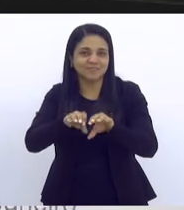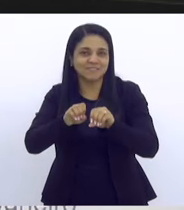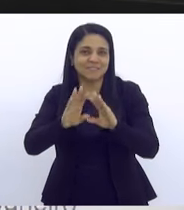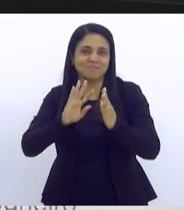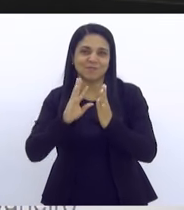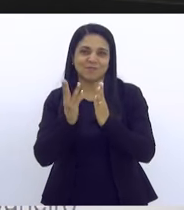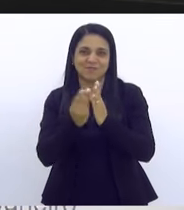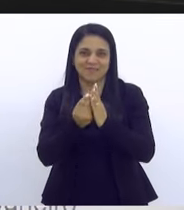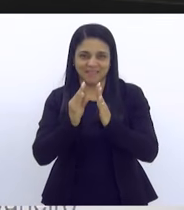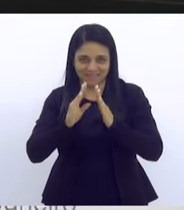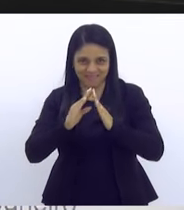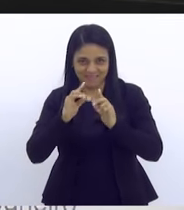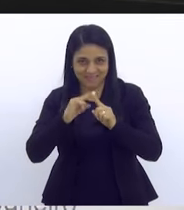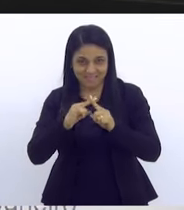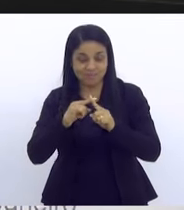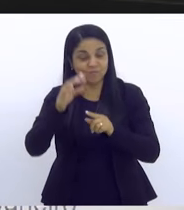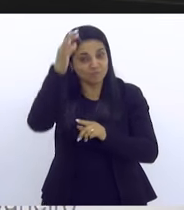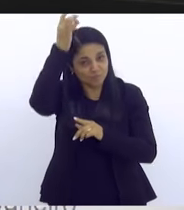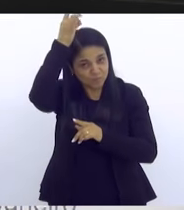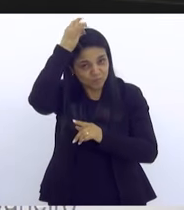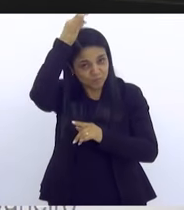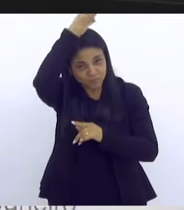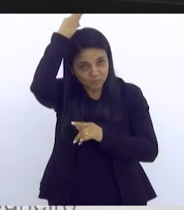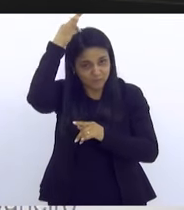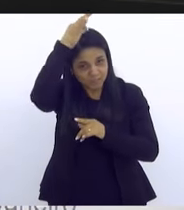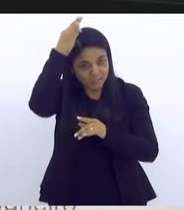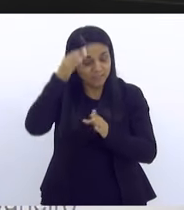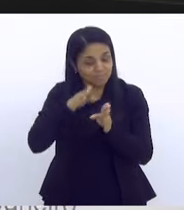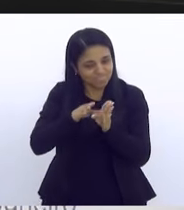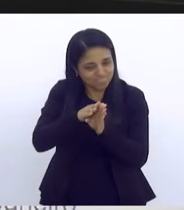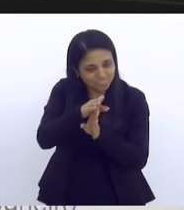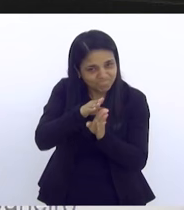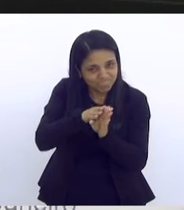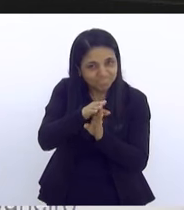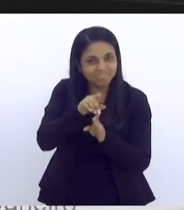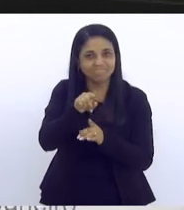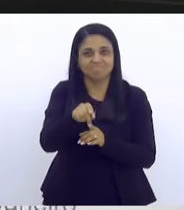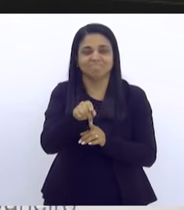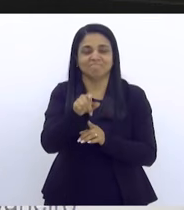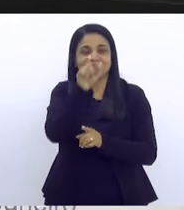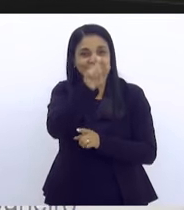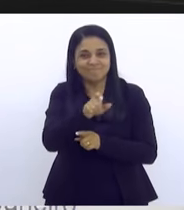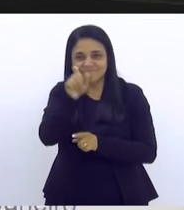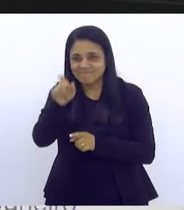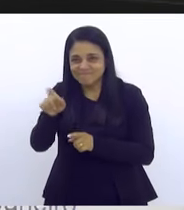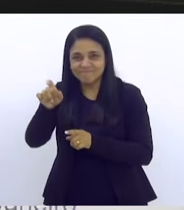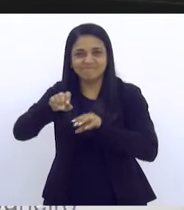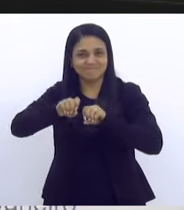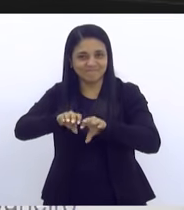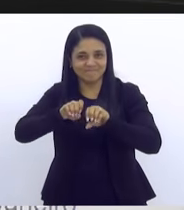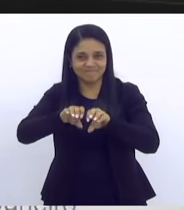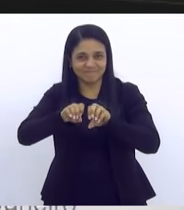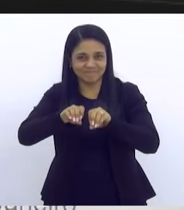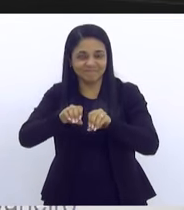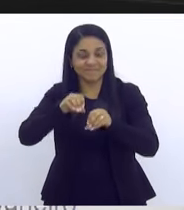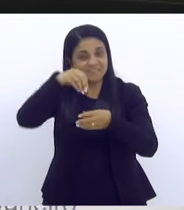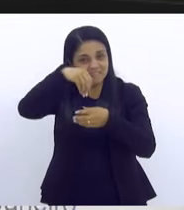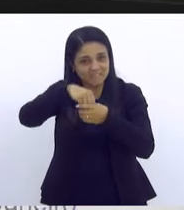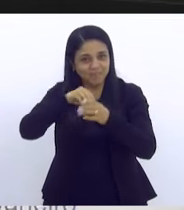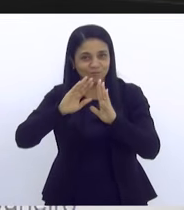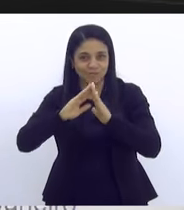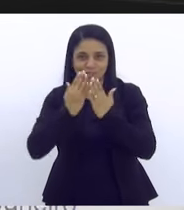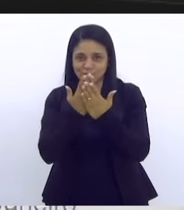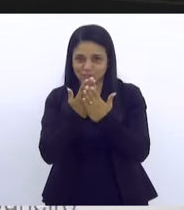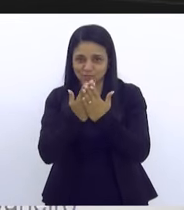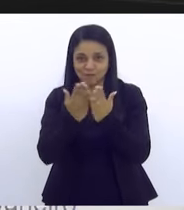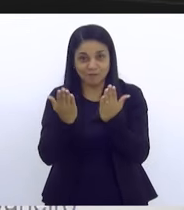Santo direciona no momento em que vocês estão dentro da escola bíblica infantil